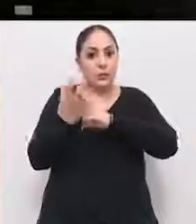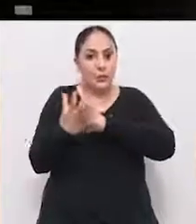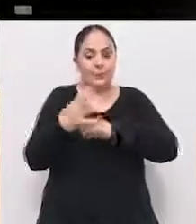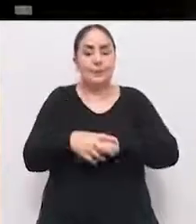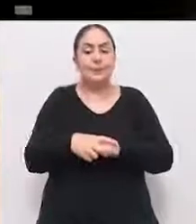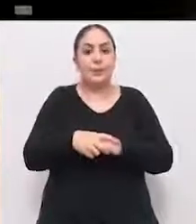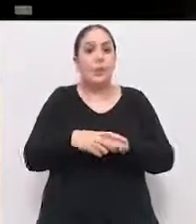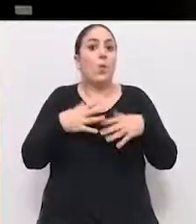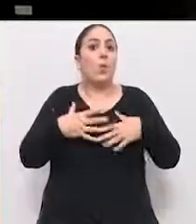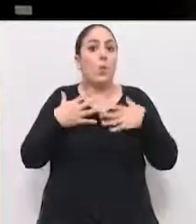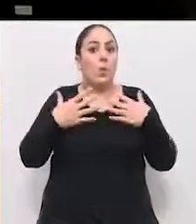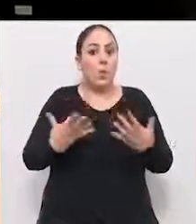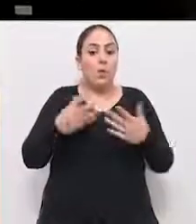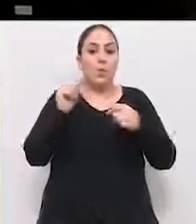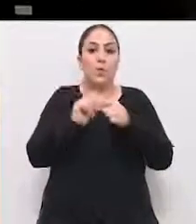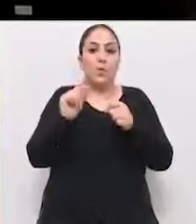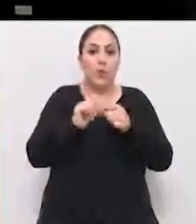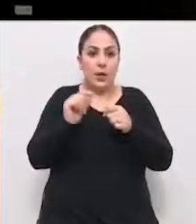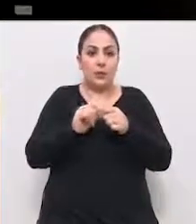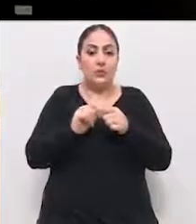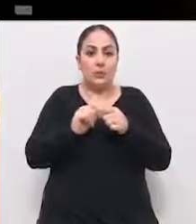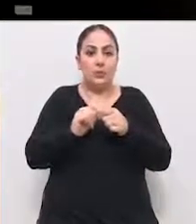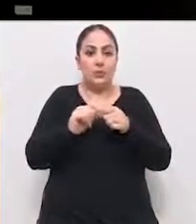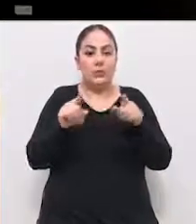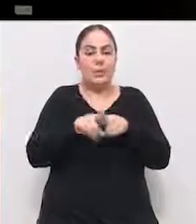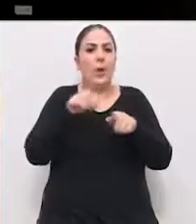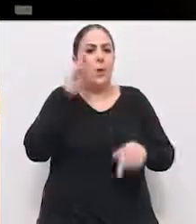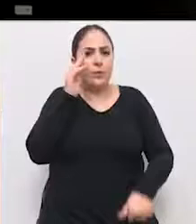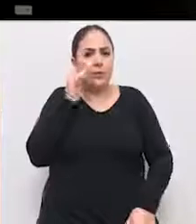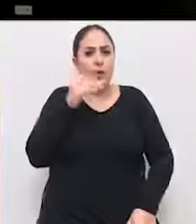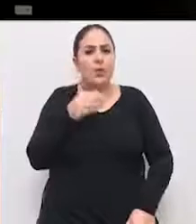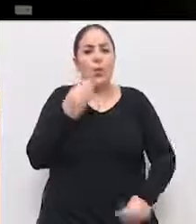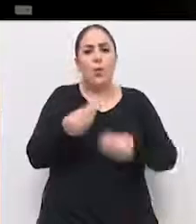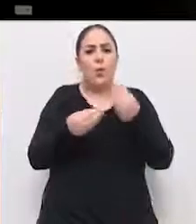da pandemia, o qual foi promovido e foi